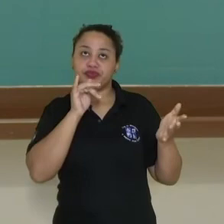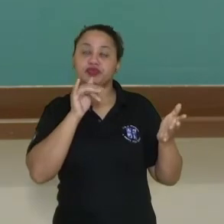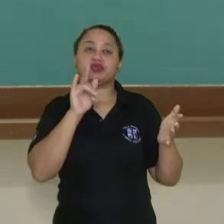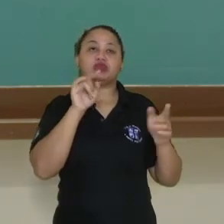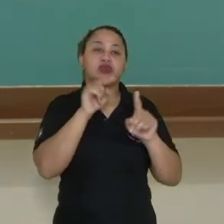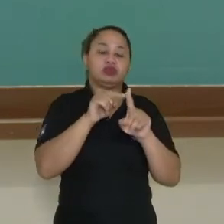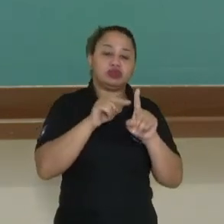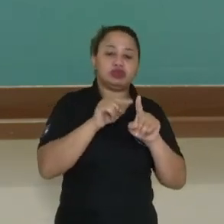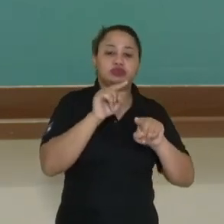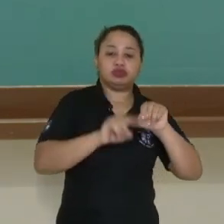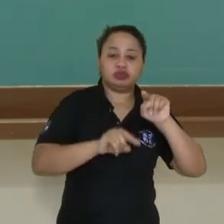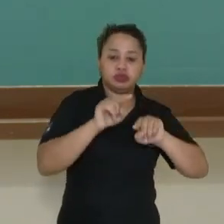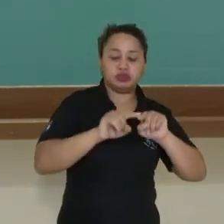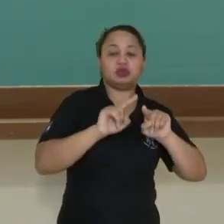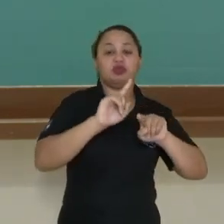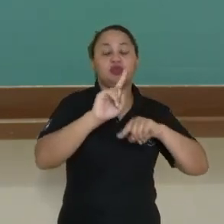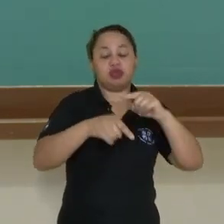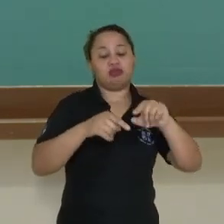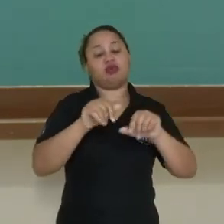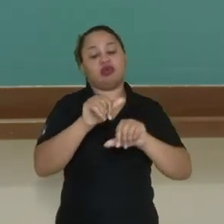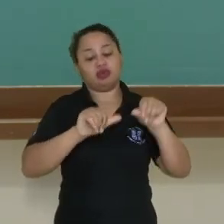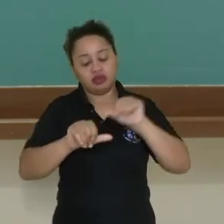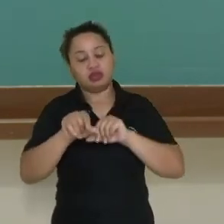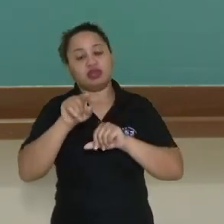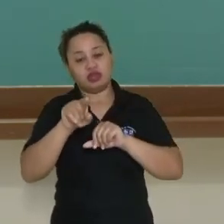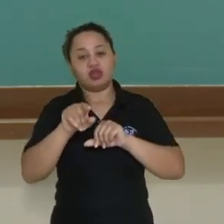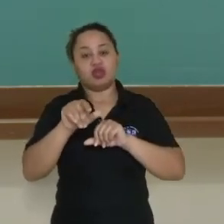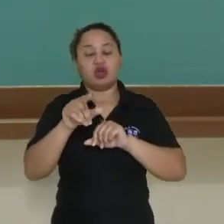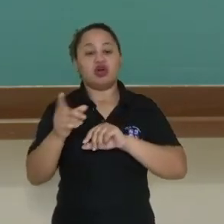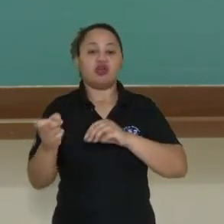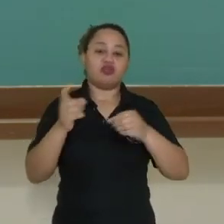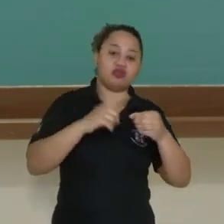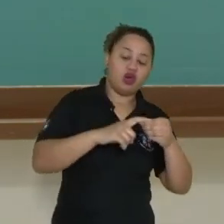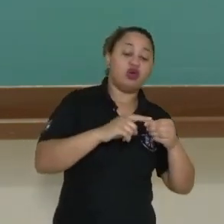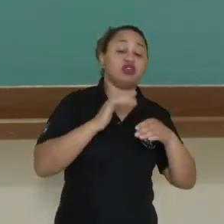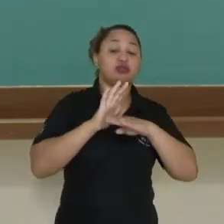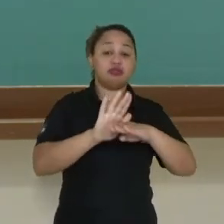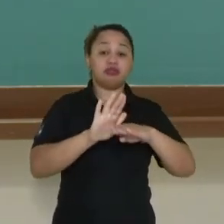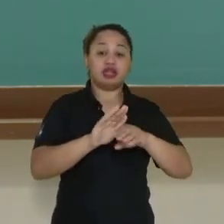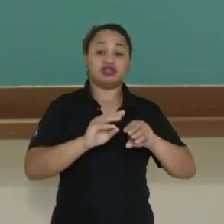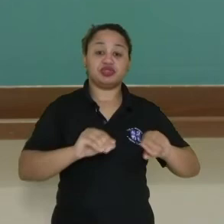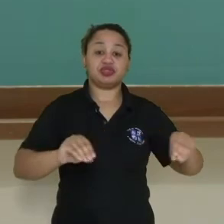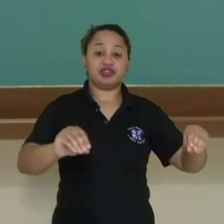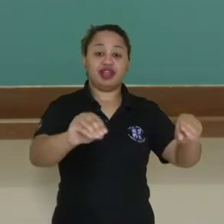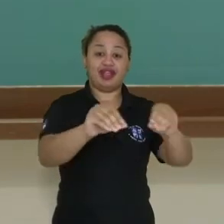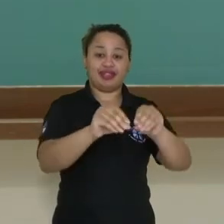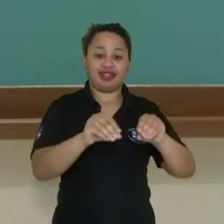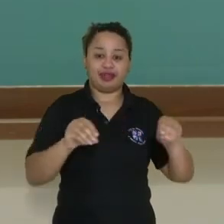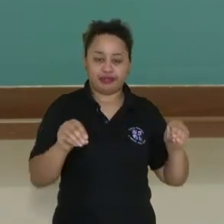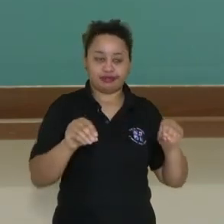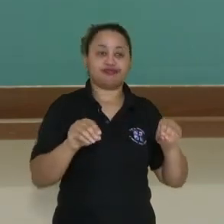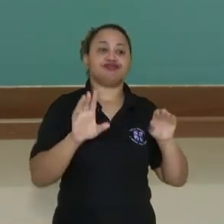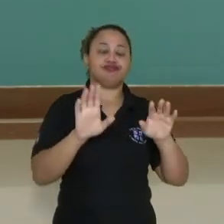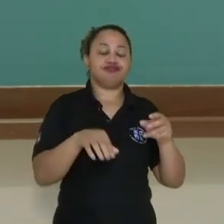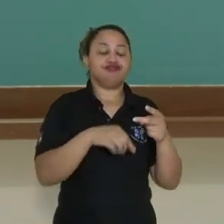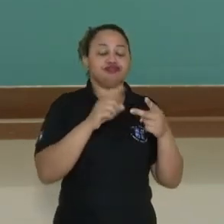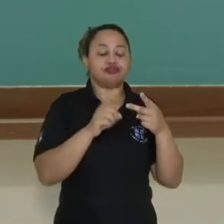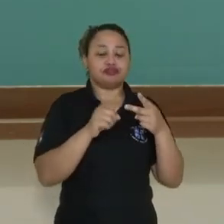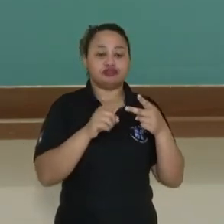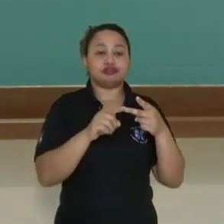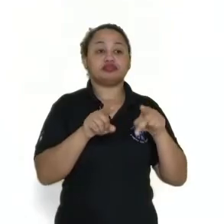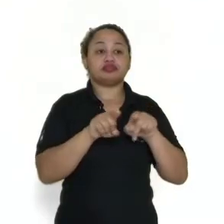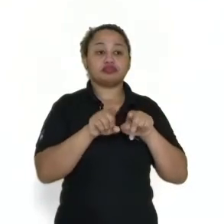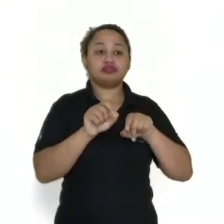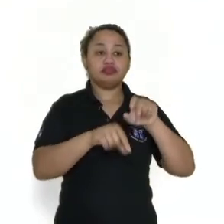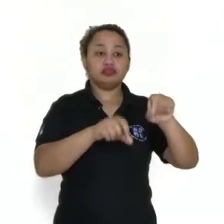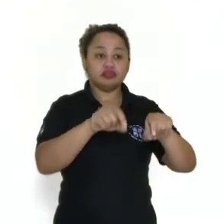tipo de produto, depois leguminosas, depois volta naquele produto, leguminosas, fazendo esse ciclo, né, esse intervalo. Segundo,